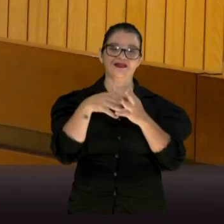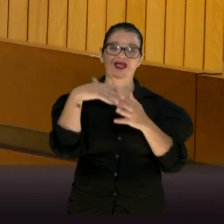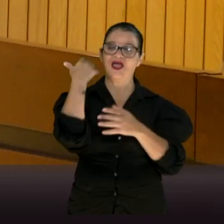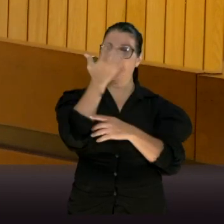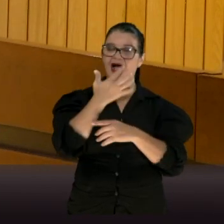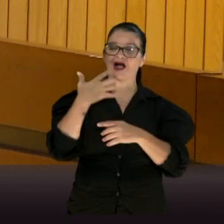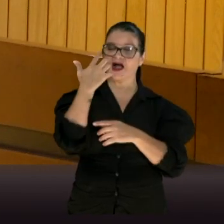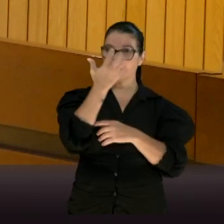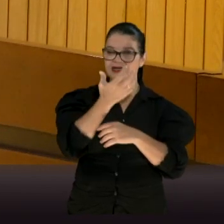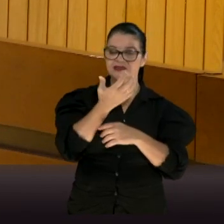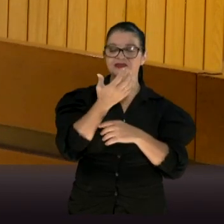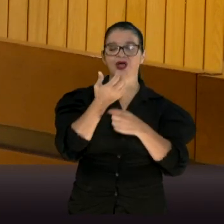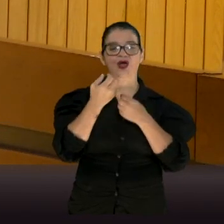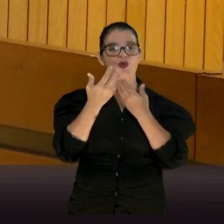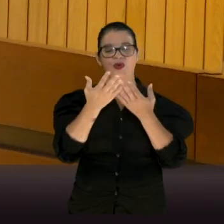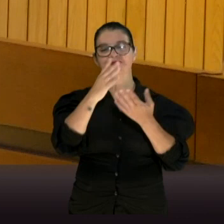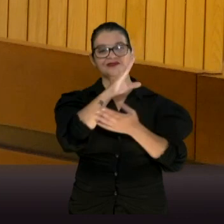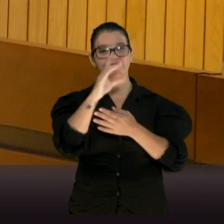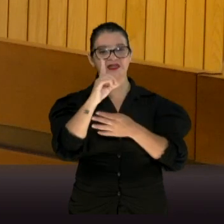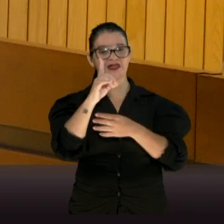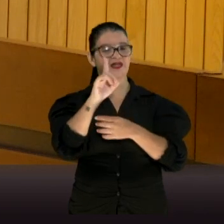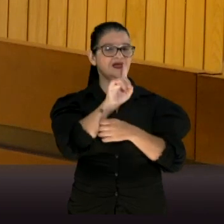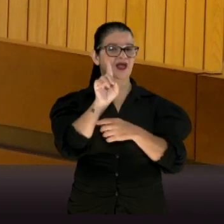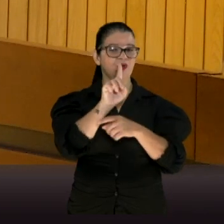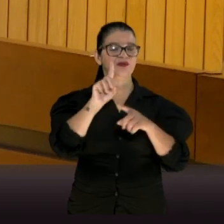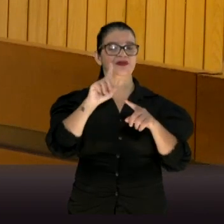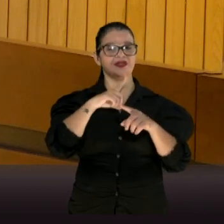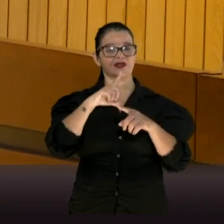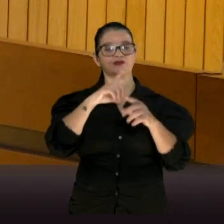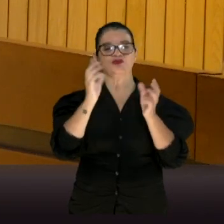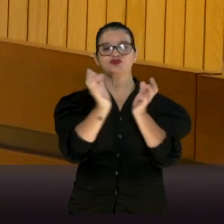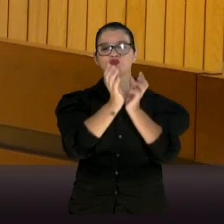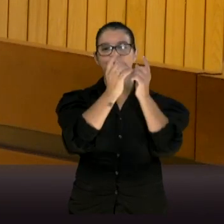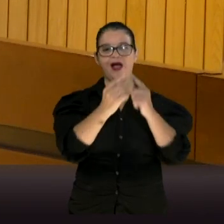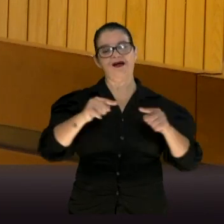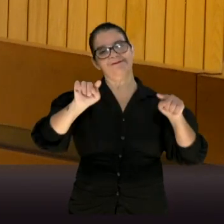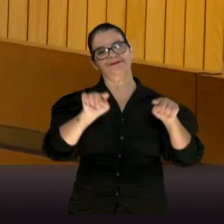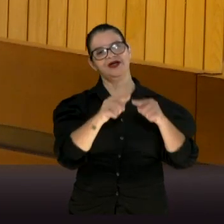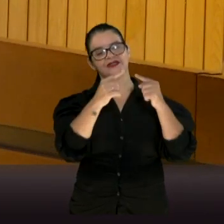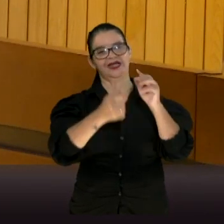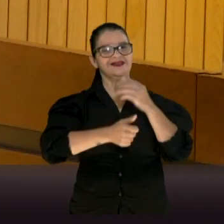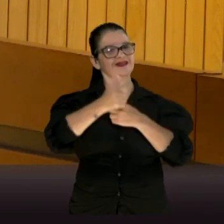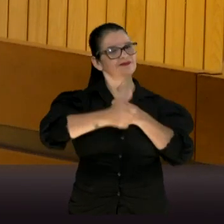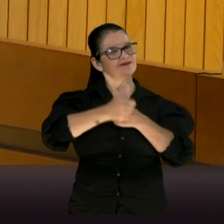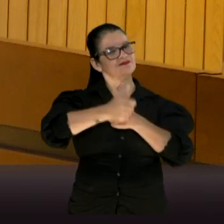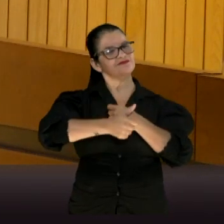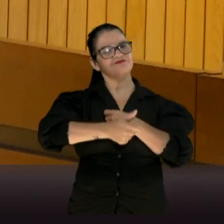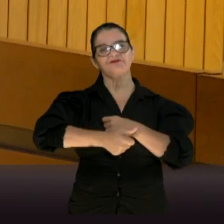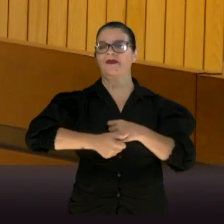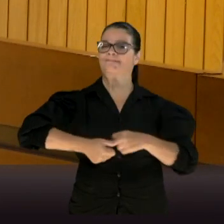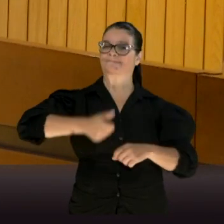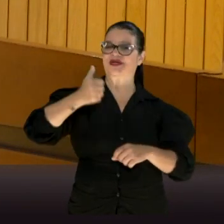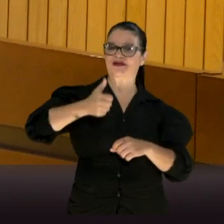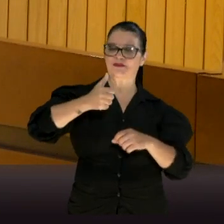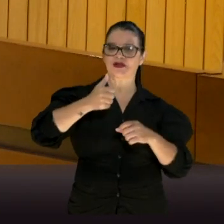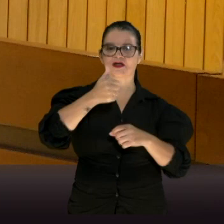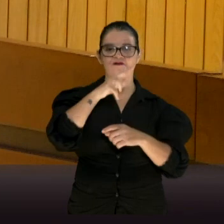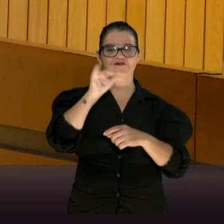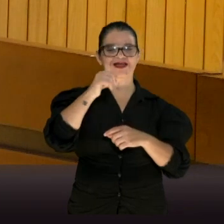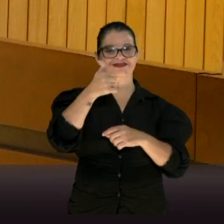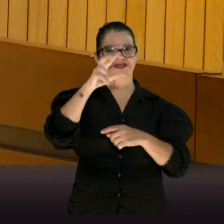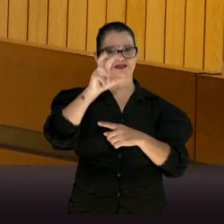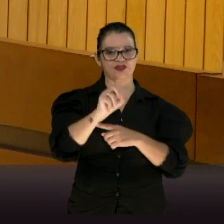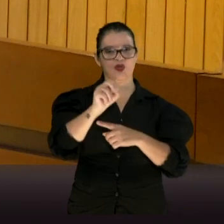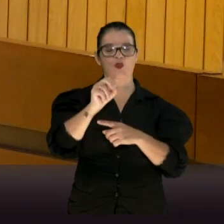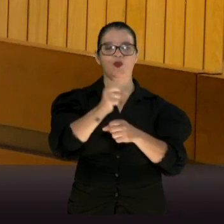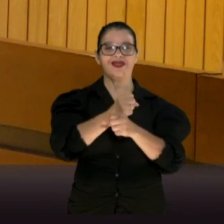nós temos não o CD tocando, mas nós temos uma banda de primeiríssima qualidade, como a nossa banda, que vai fazer 150 anos